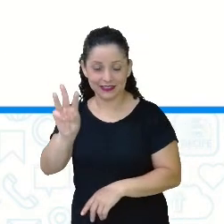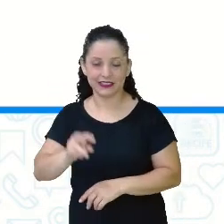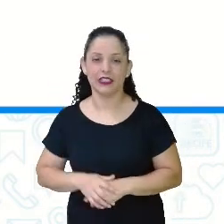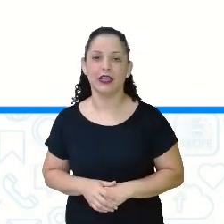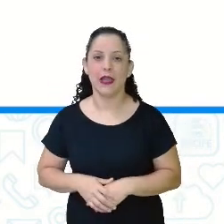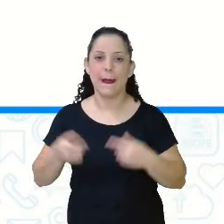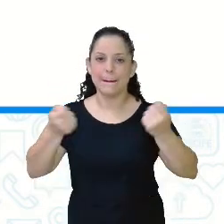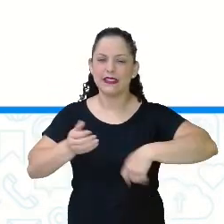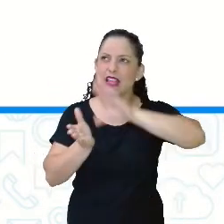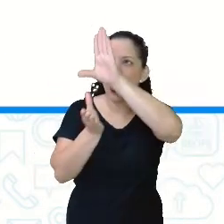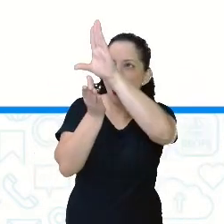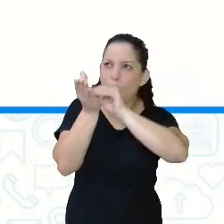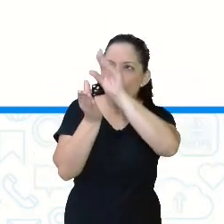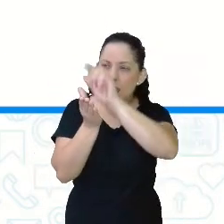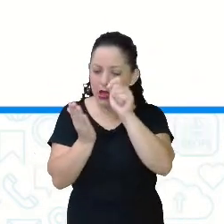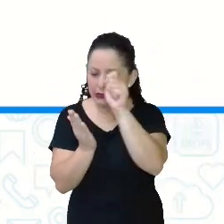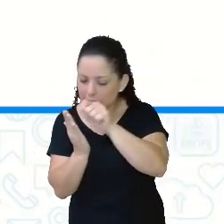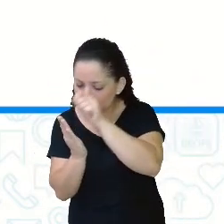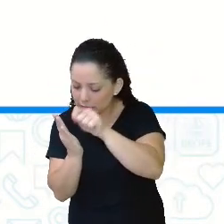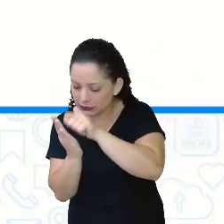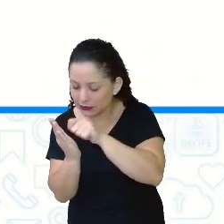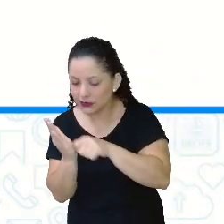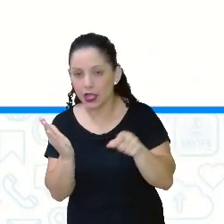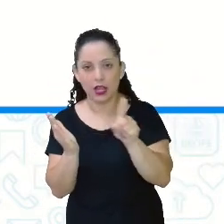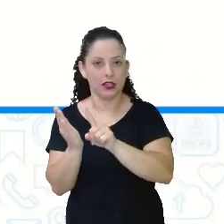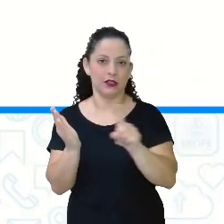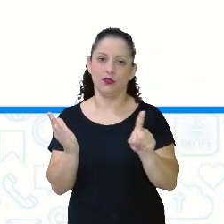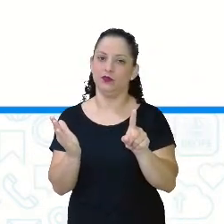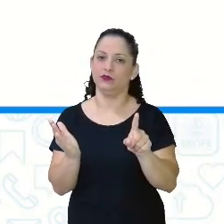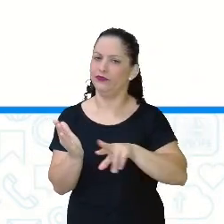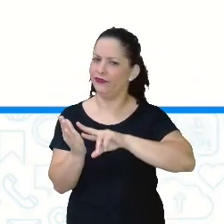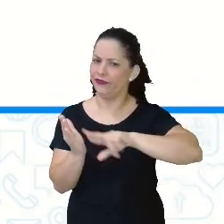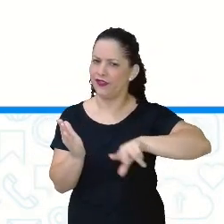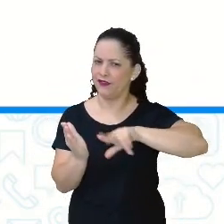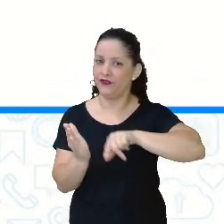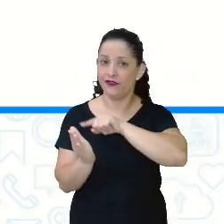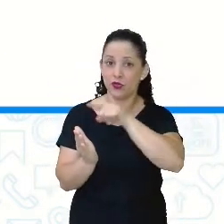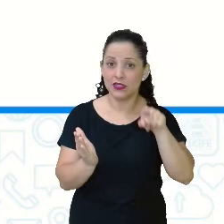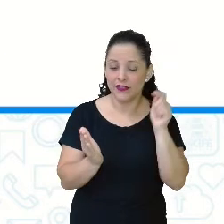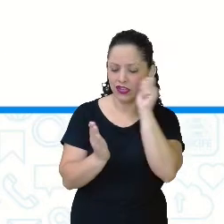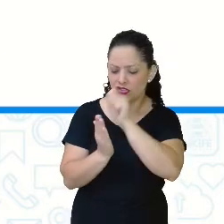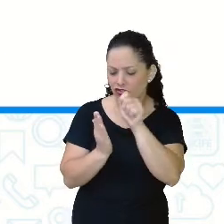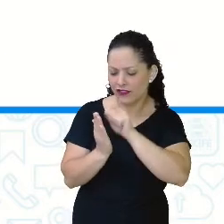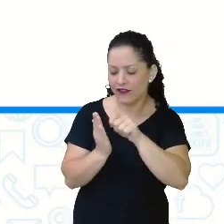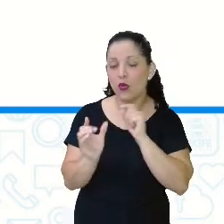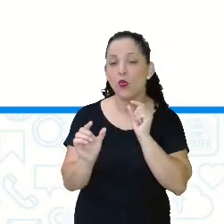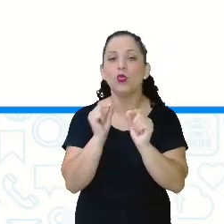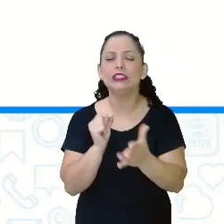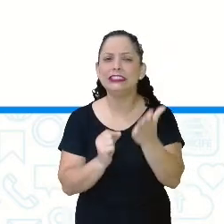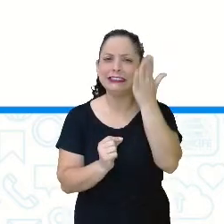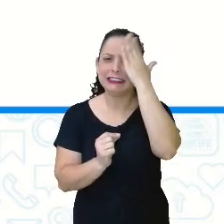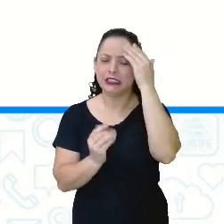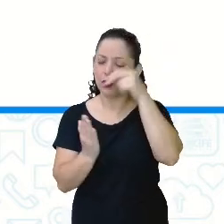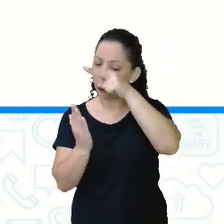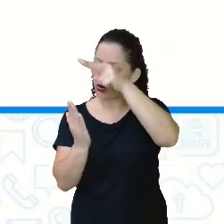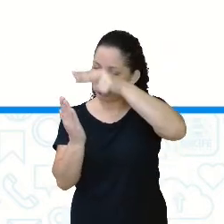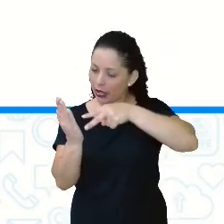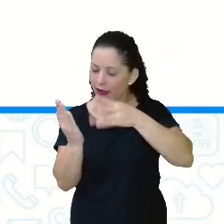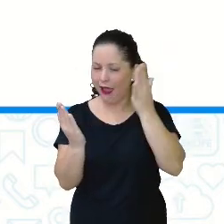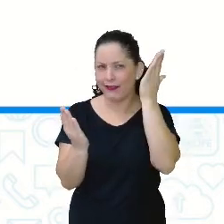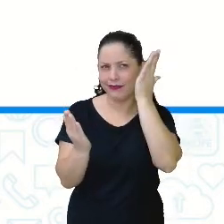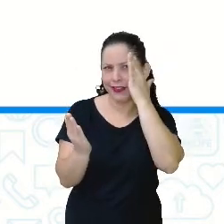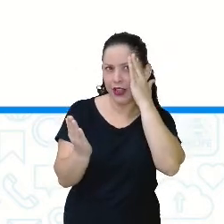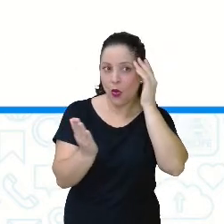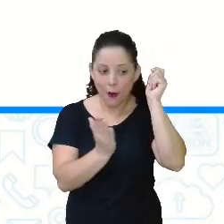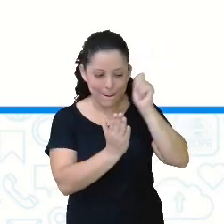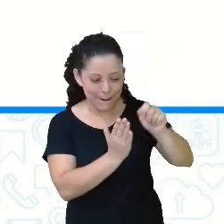precisa copiar, eu não quero que você faça uma cópia, não é o nosso objetivo. Você vai escrever com as suas palavras, combinado? Você que